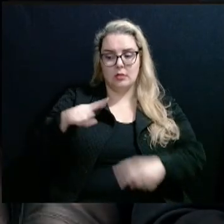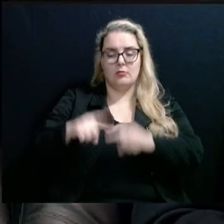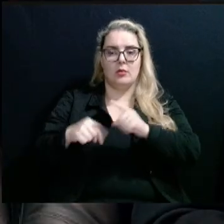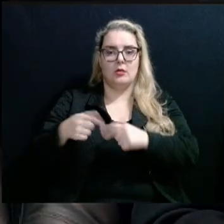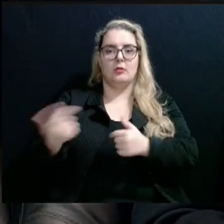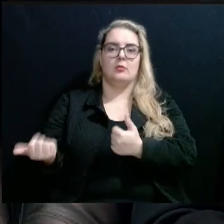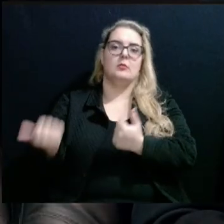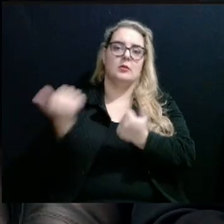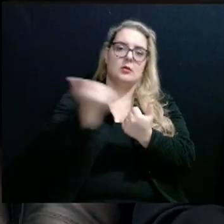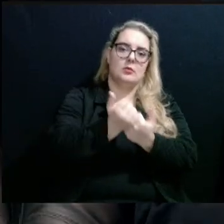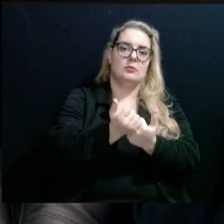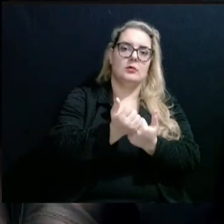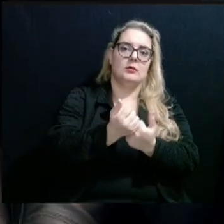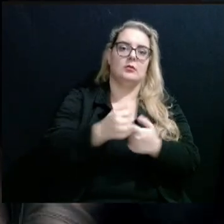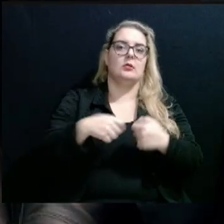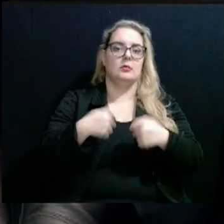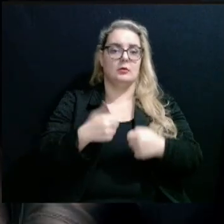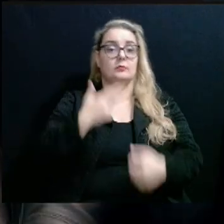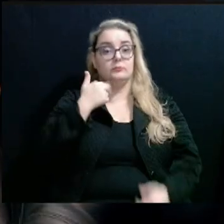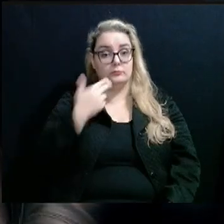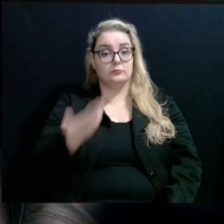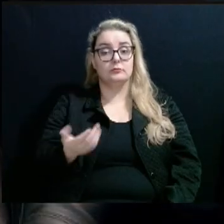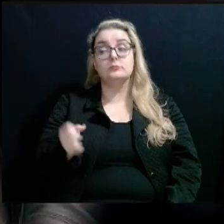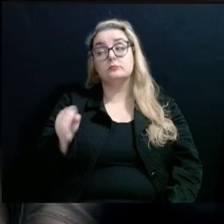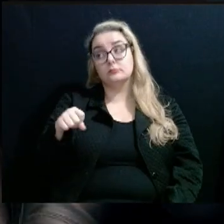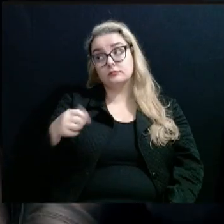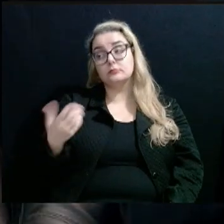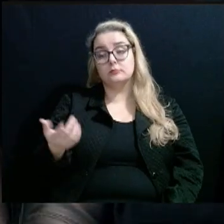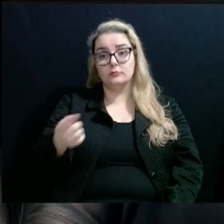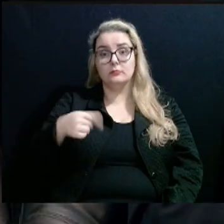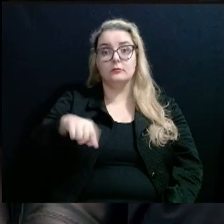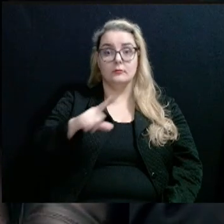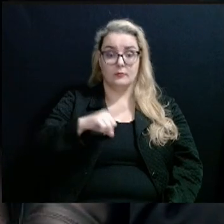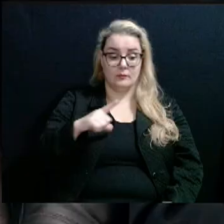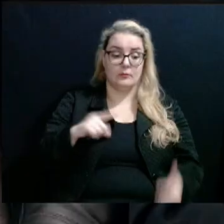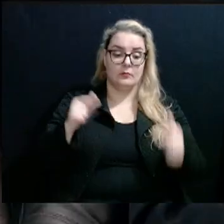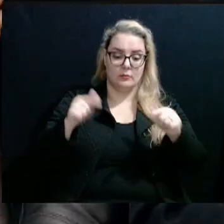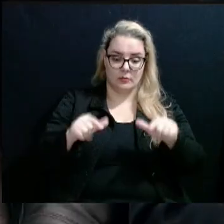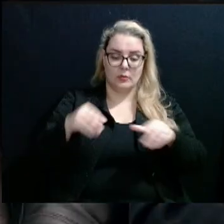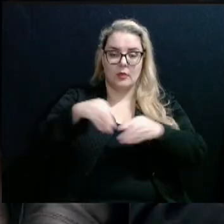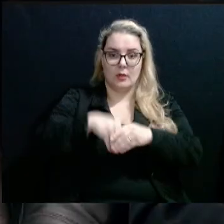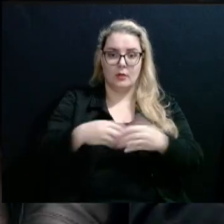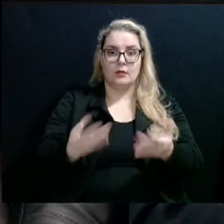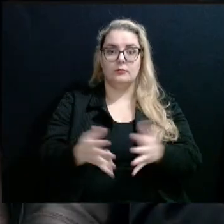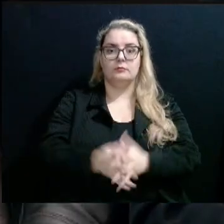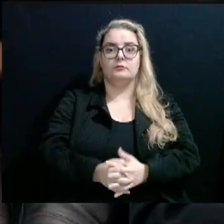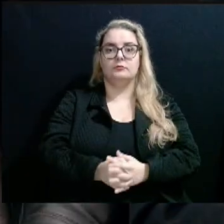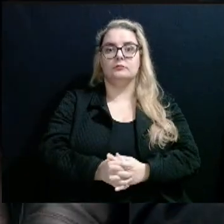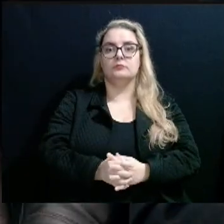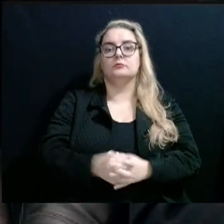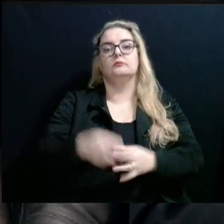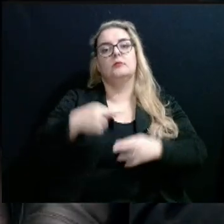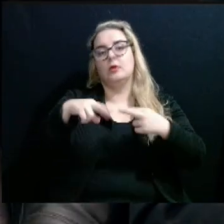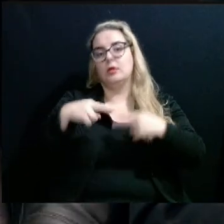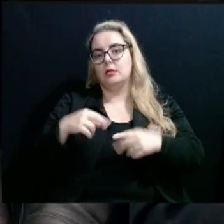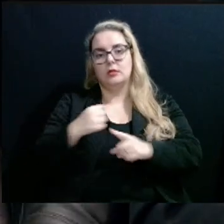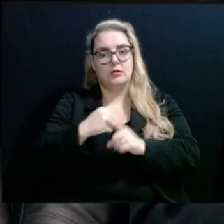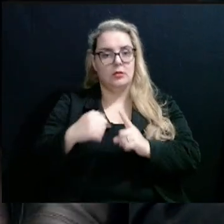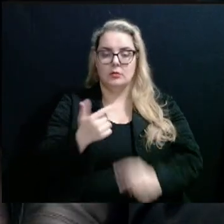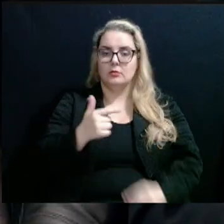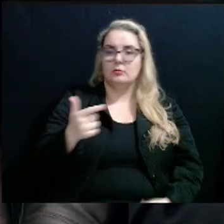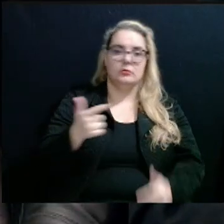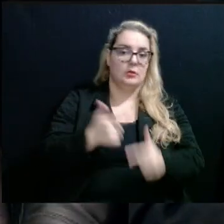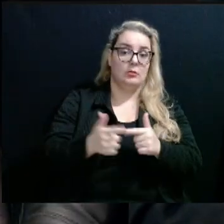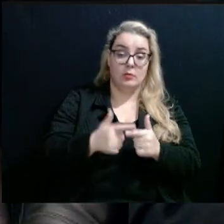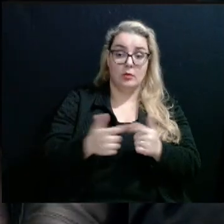necessidades nutricionais, né? Então, eles têm o seu local dentro ali de uma questão social, enfim, não tem problema, mas